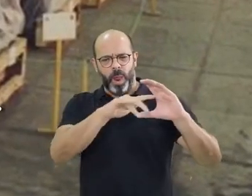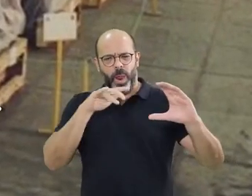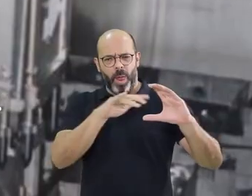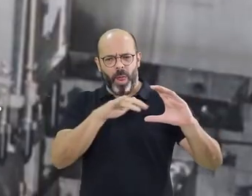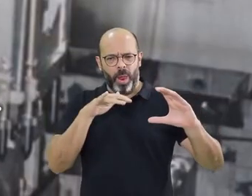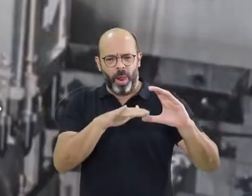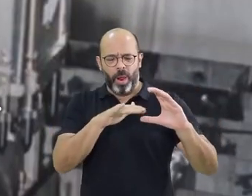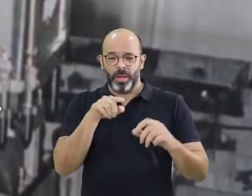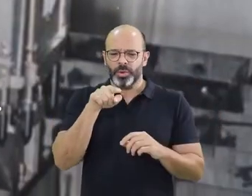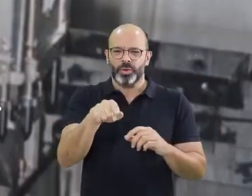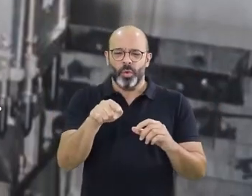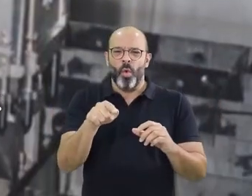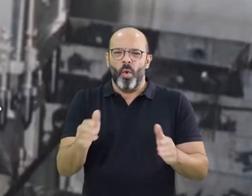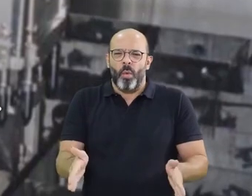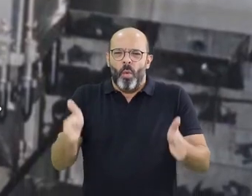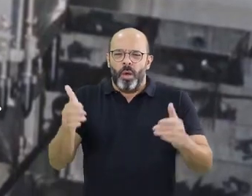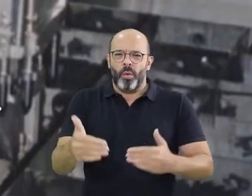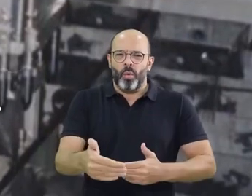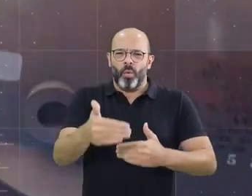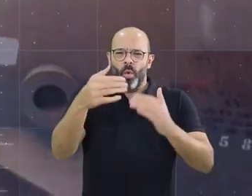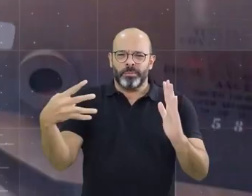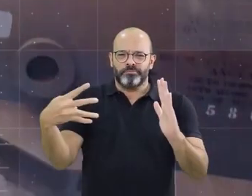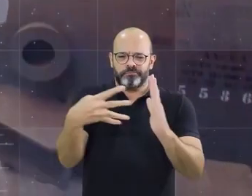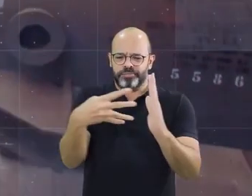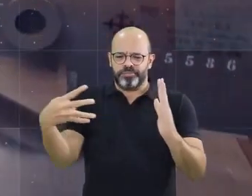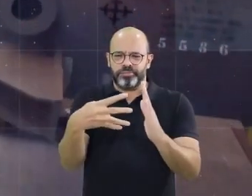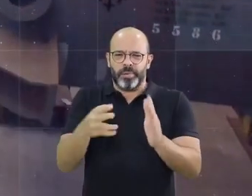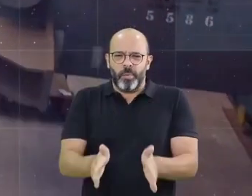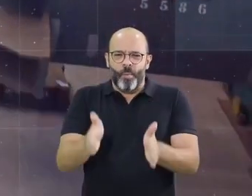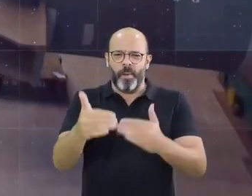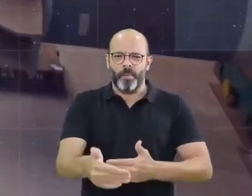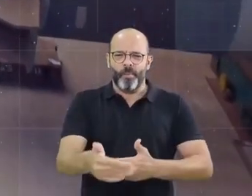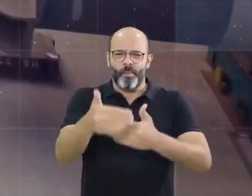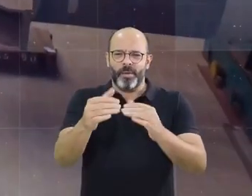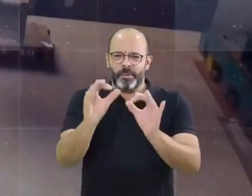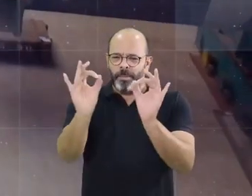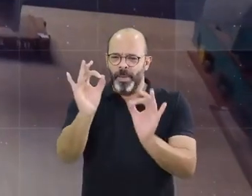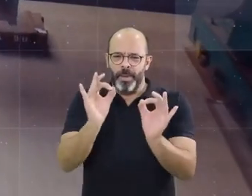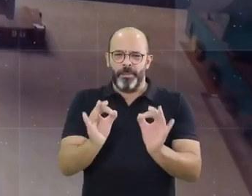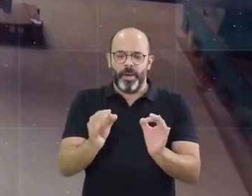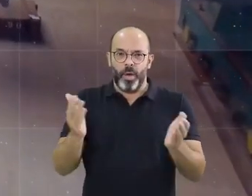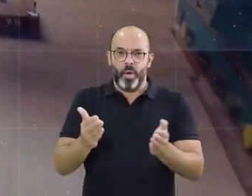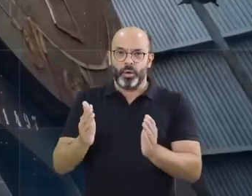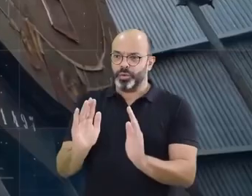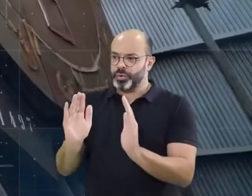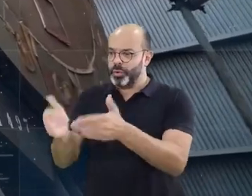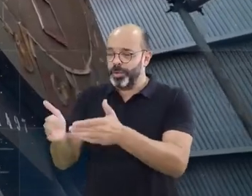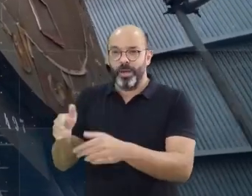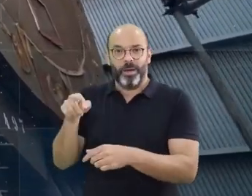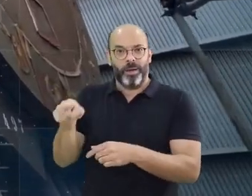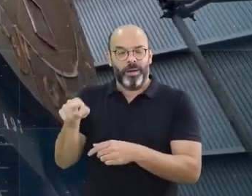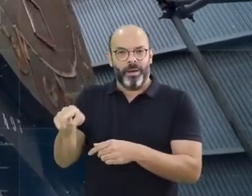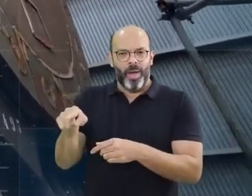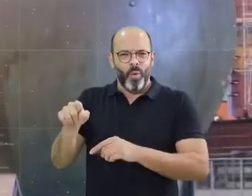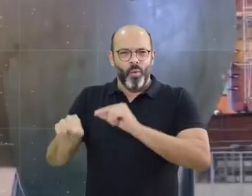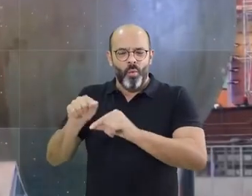racks supercompactos para a usina de Angra 2. Hoje, a nossa missão e foco é atender as instalações dos equipamentos